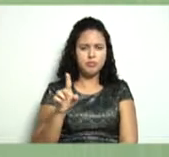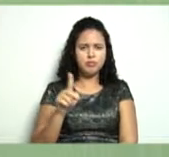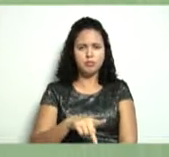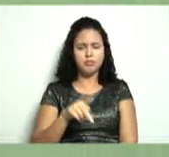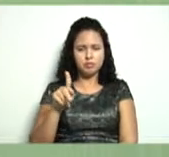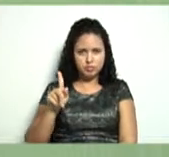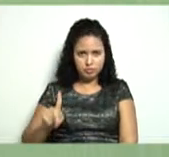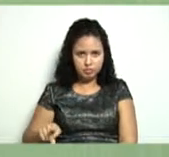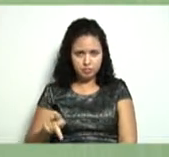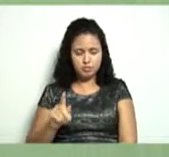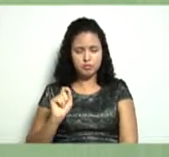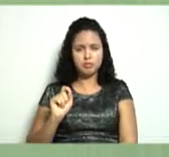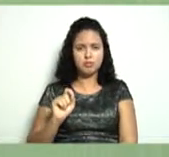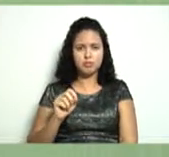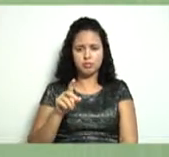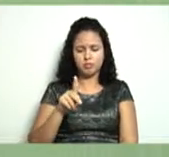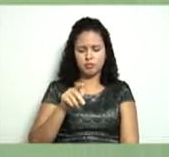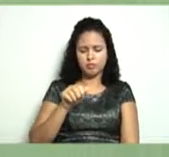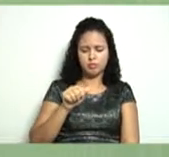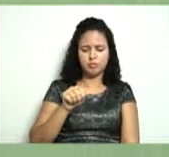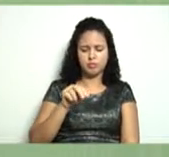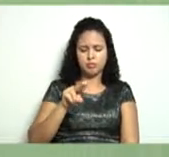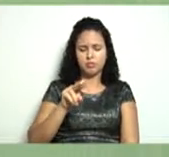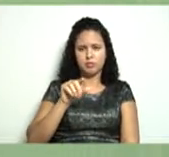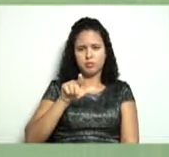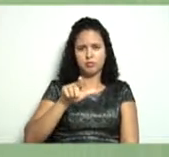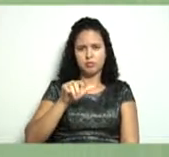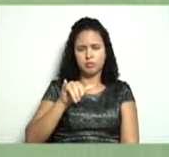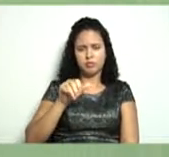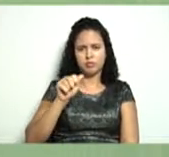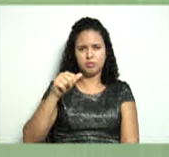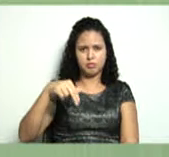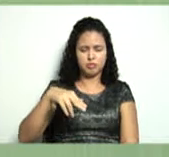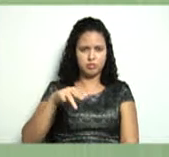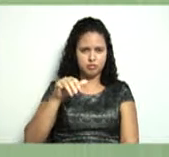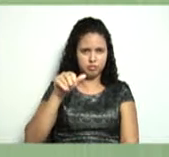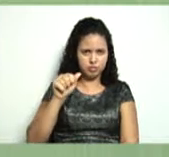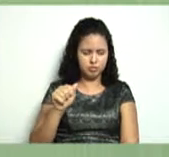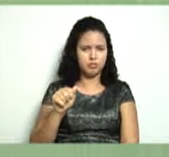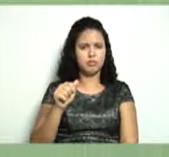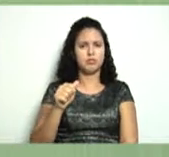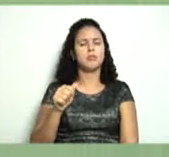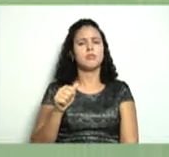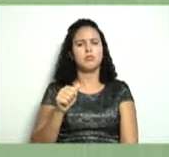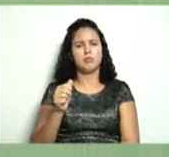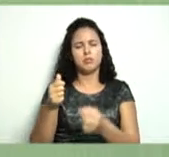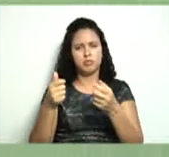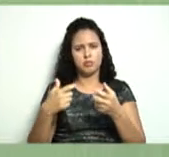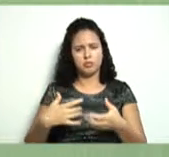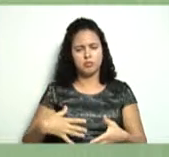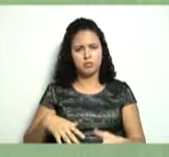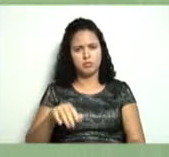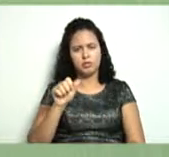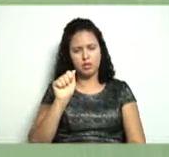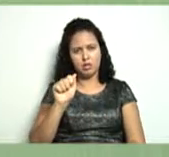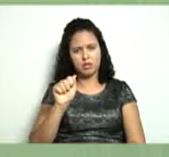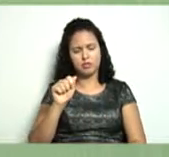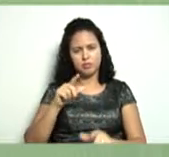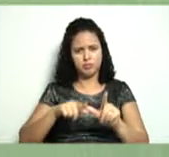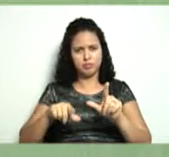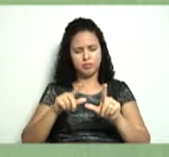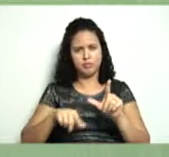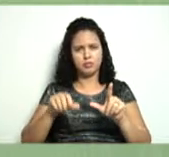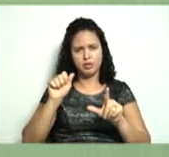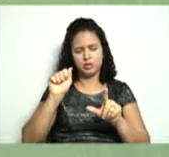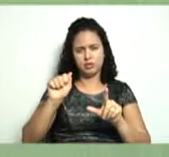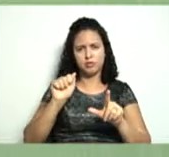professora presencial Pauliana Aparecida, do Colégio Jaime Peixoto, de Extrema, disse que é a letra A. O professor Ataíde Zanini